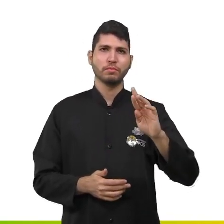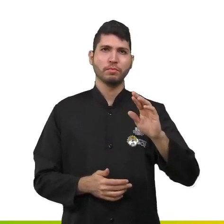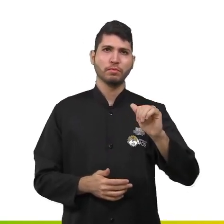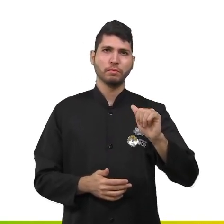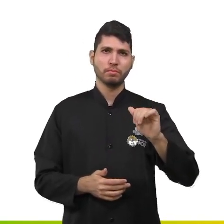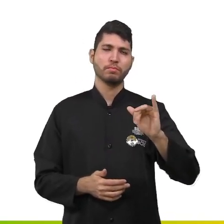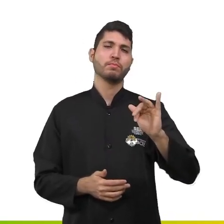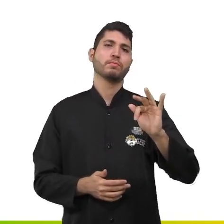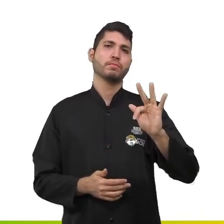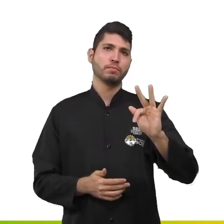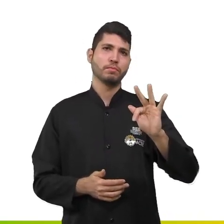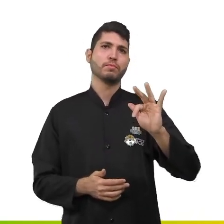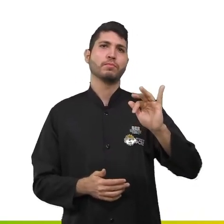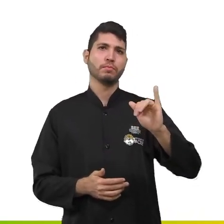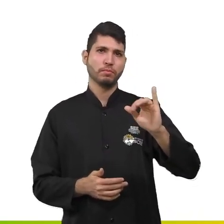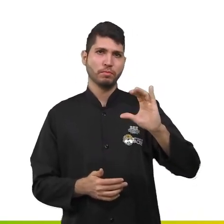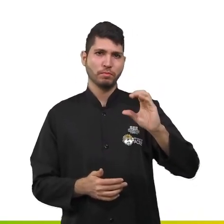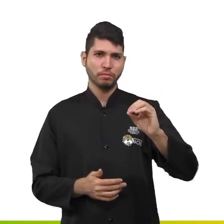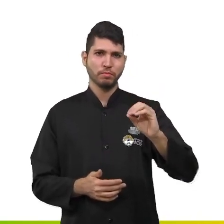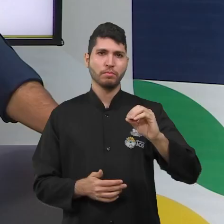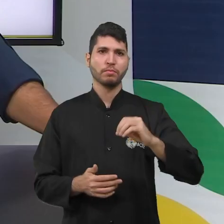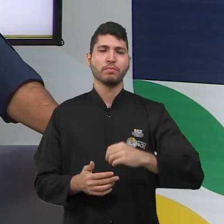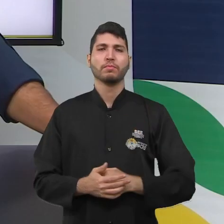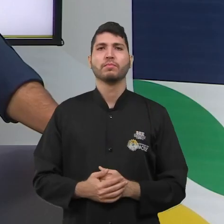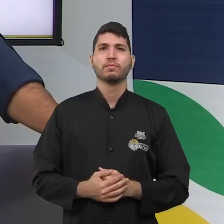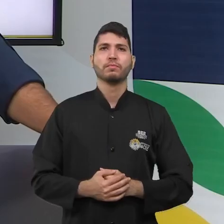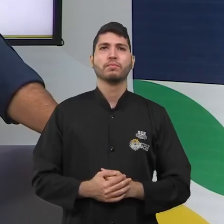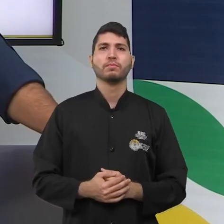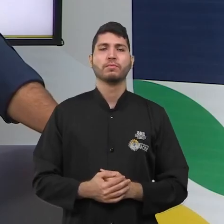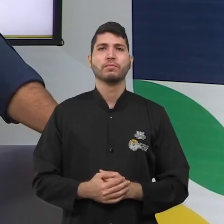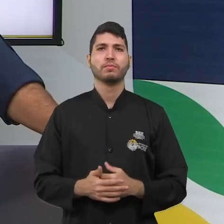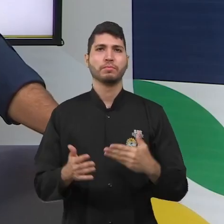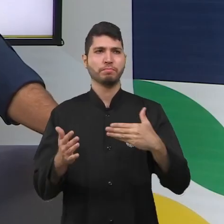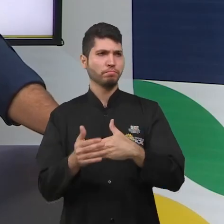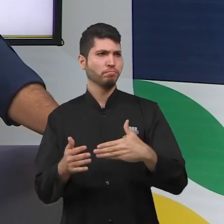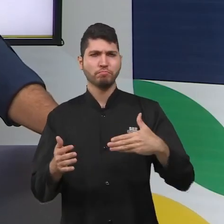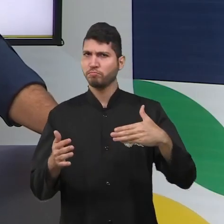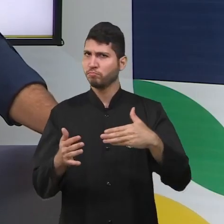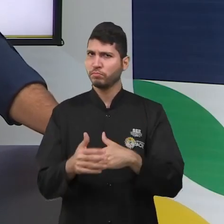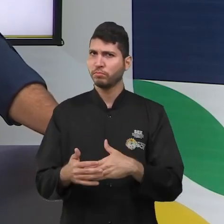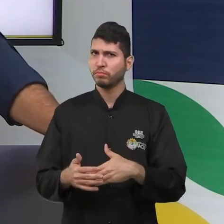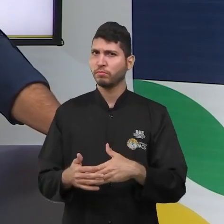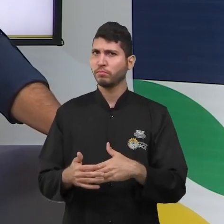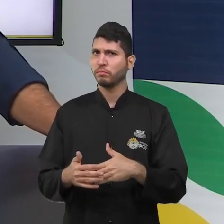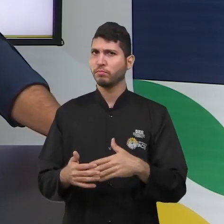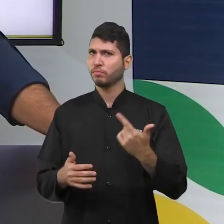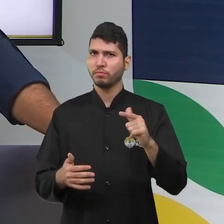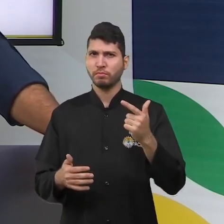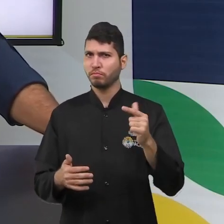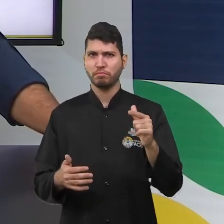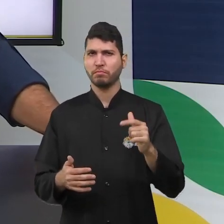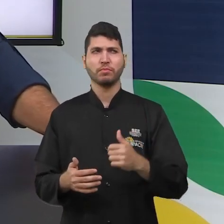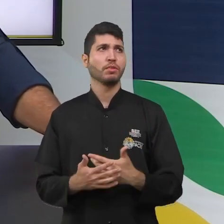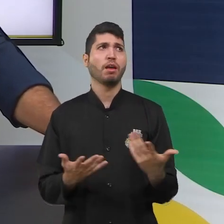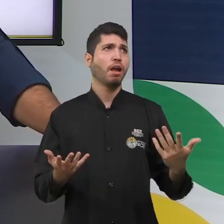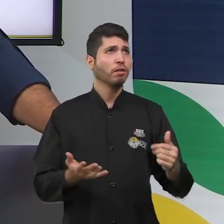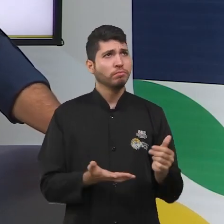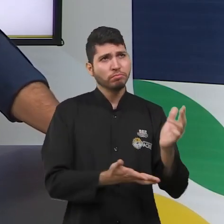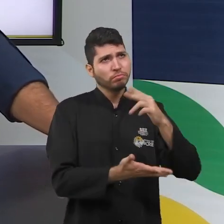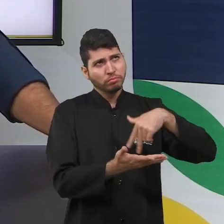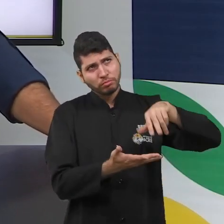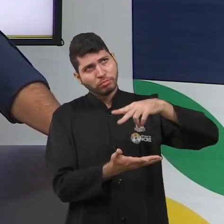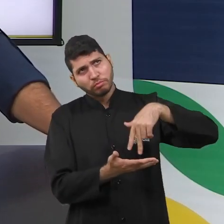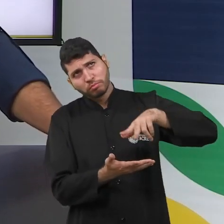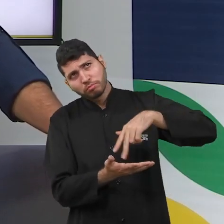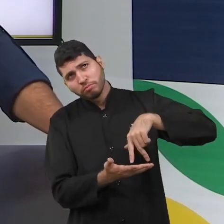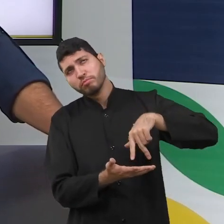que eu mencionei anteriormente também. Não se limita à ação em si, de tipo, vamos dançar, vamos